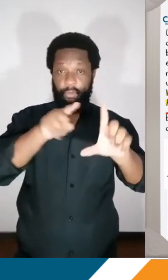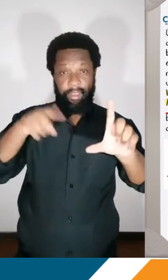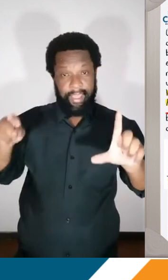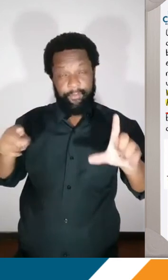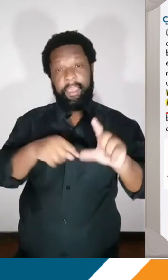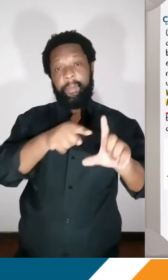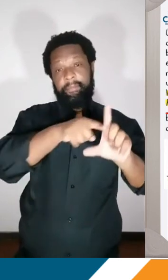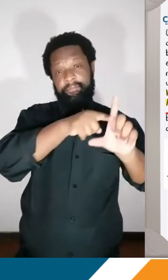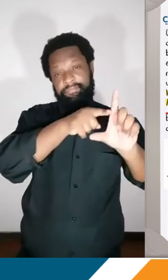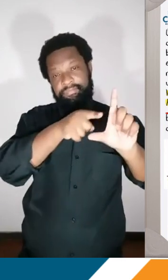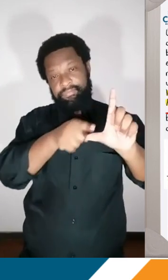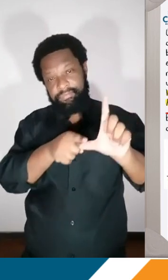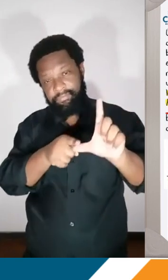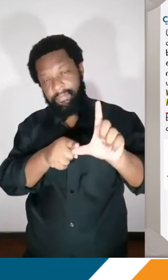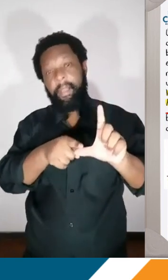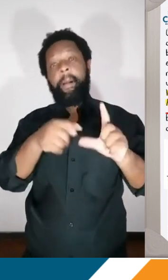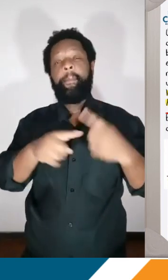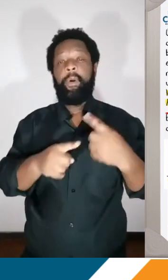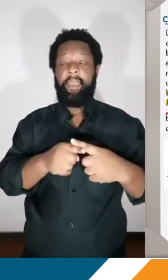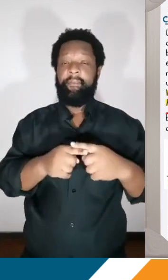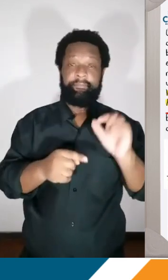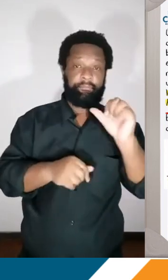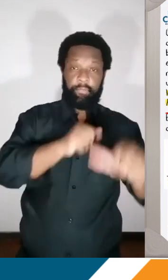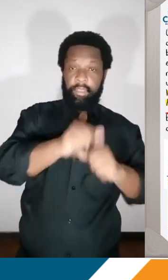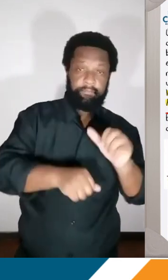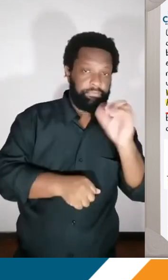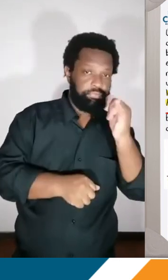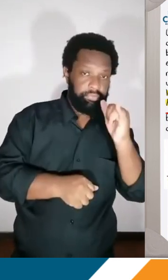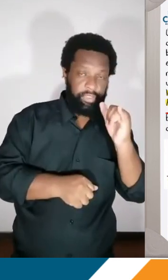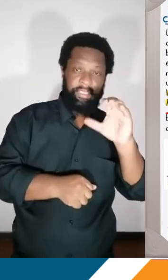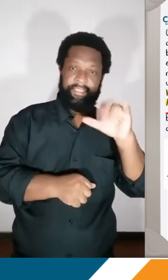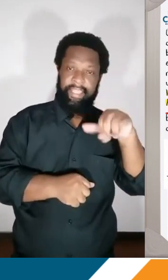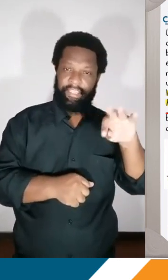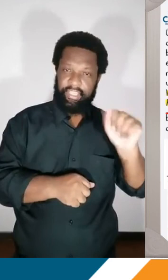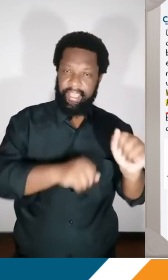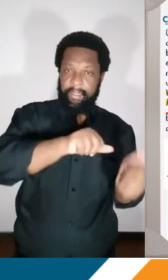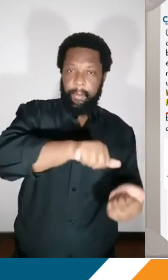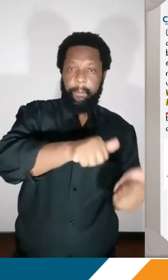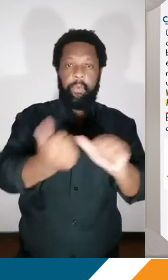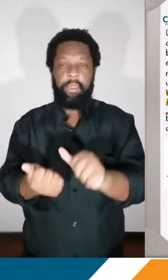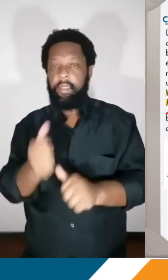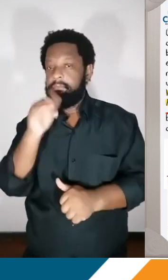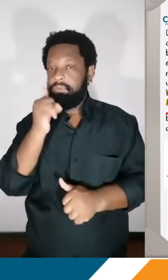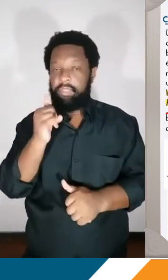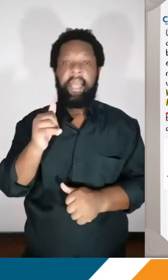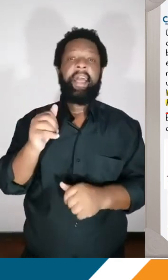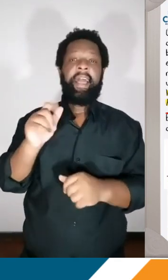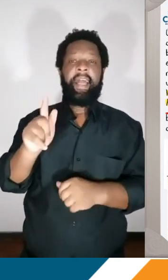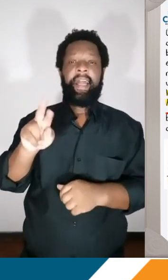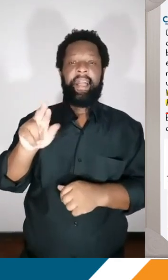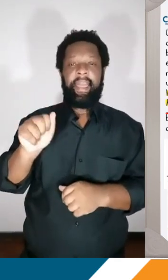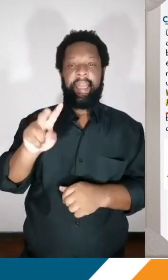gráfico, né, uma reta decrescente, porque ele vai trocar a energia cinética dele por energia potencial